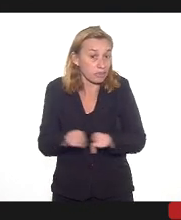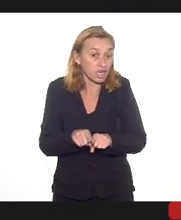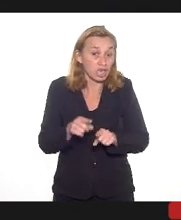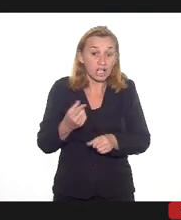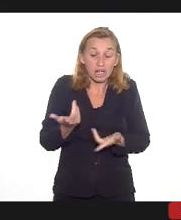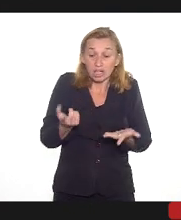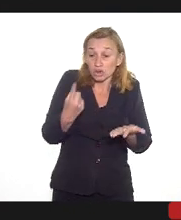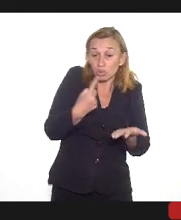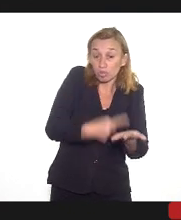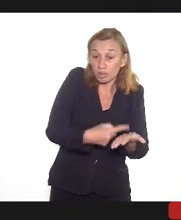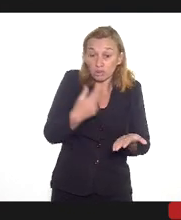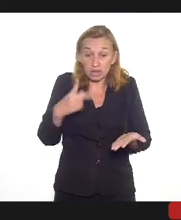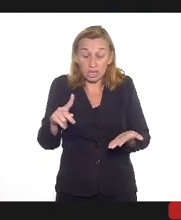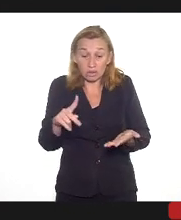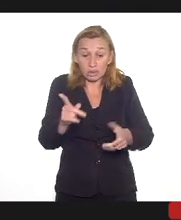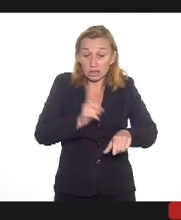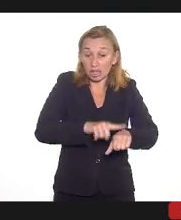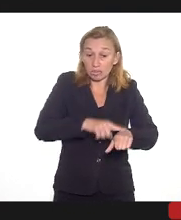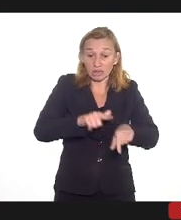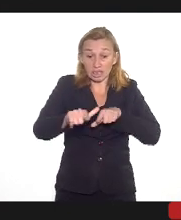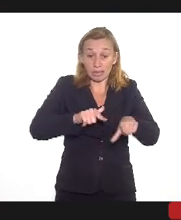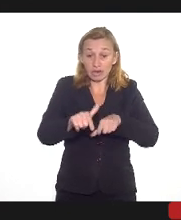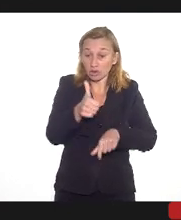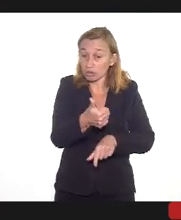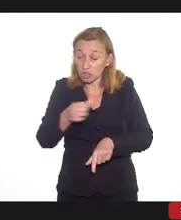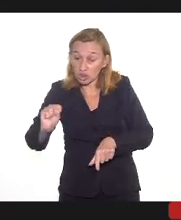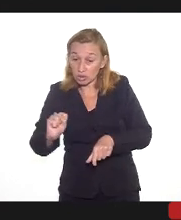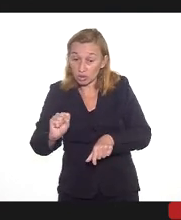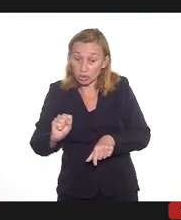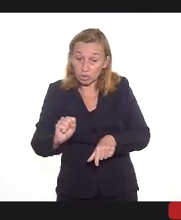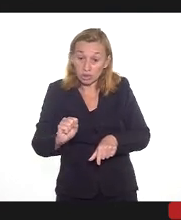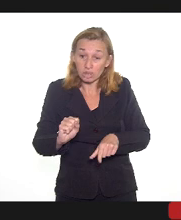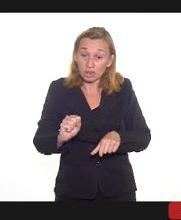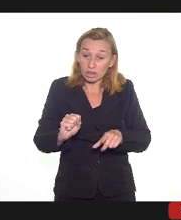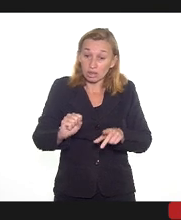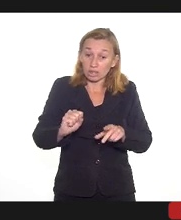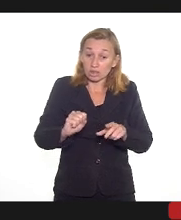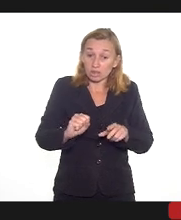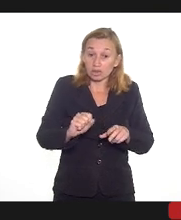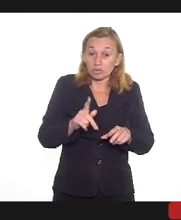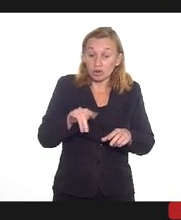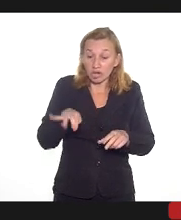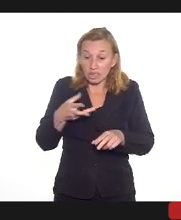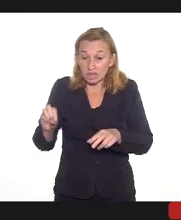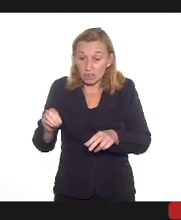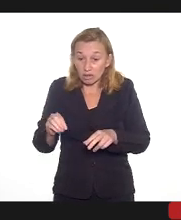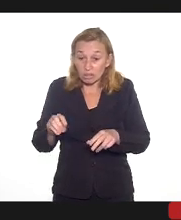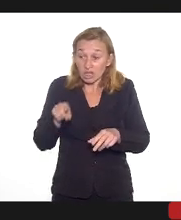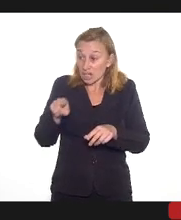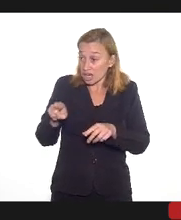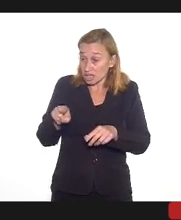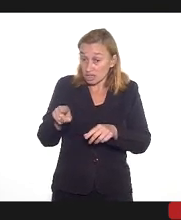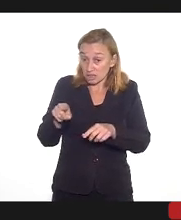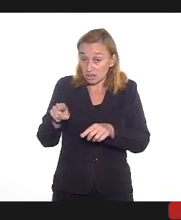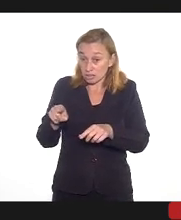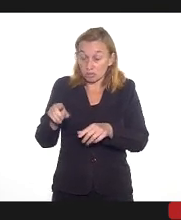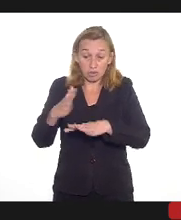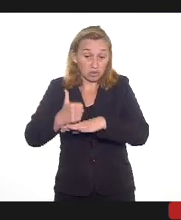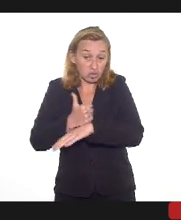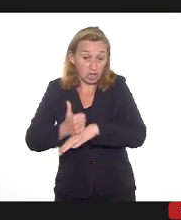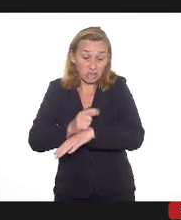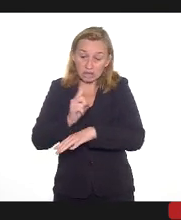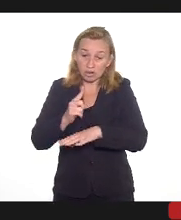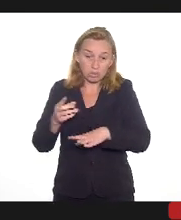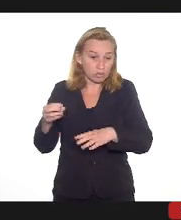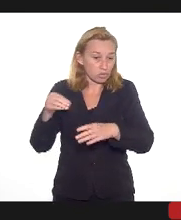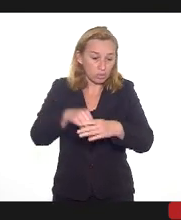tempo. 2018 teve progressão em 2019, teve progressão no início de 20 e esses profissionais não entraram. Então, são coisas que a